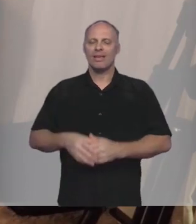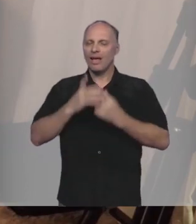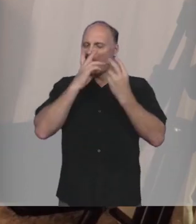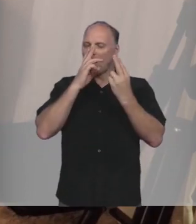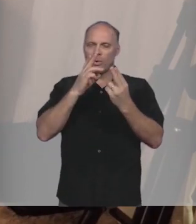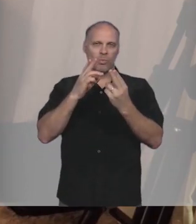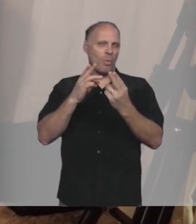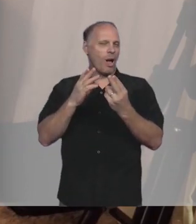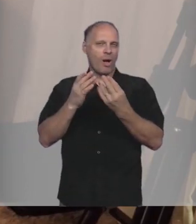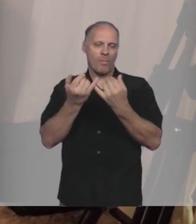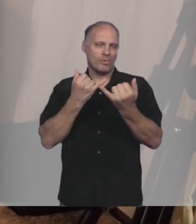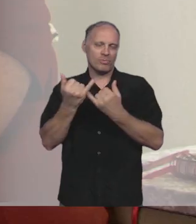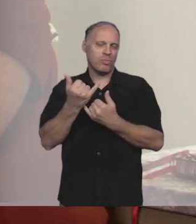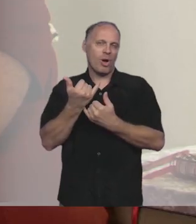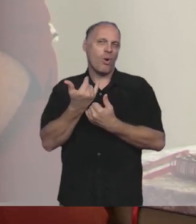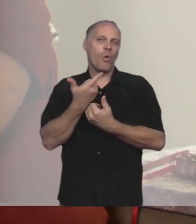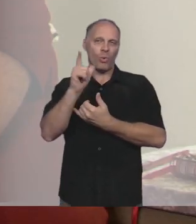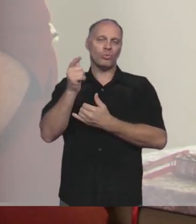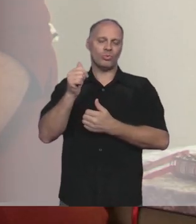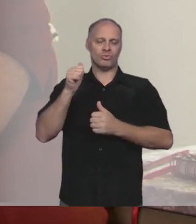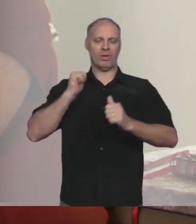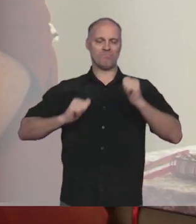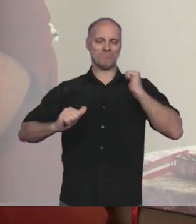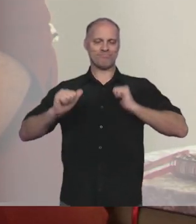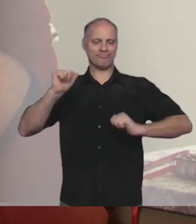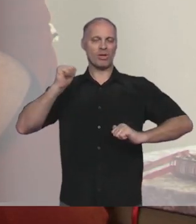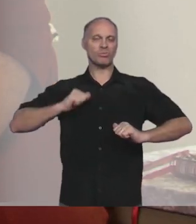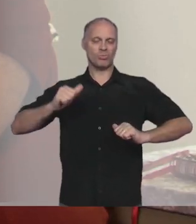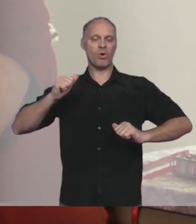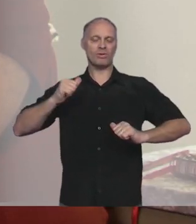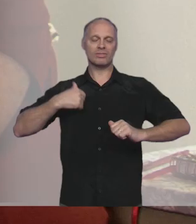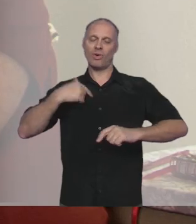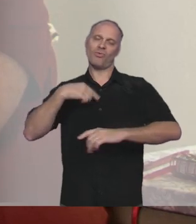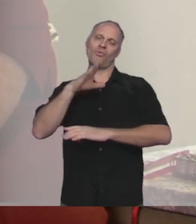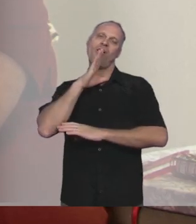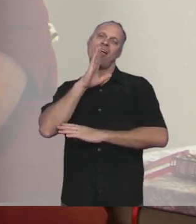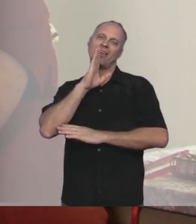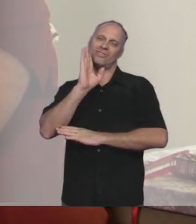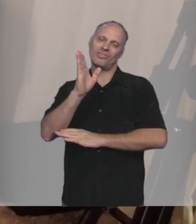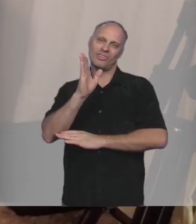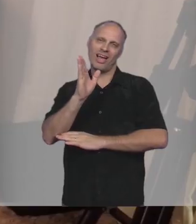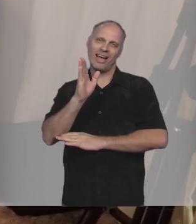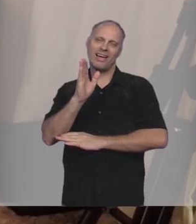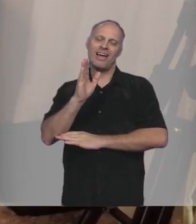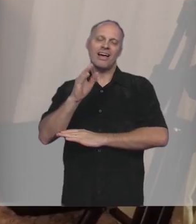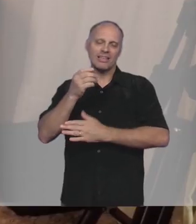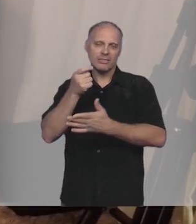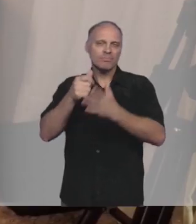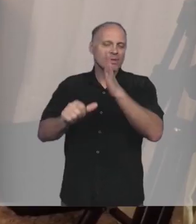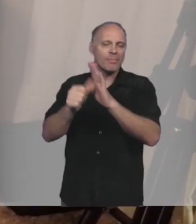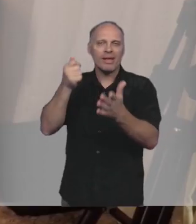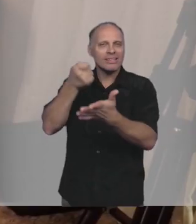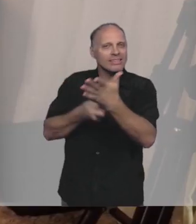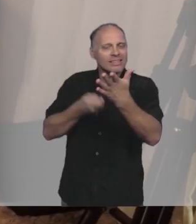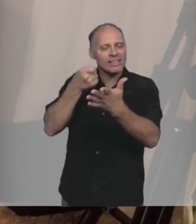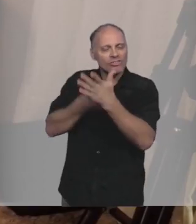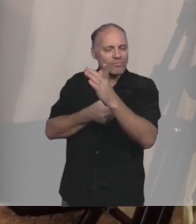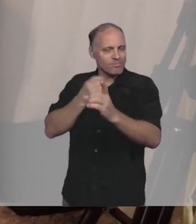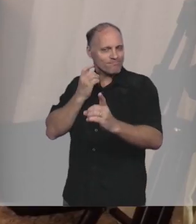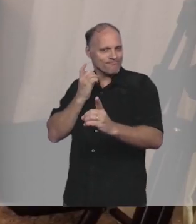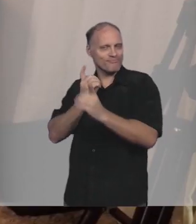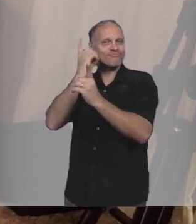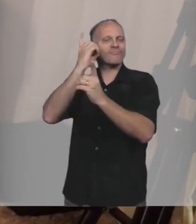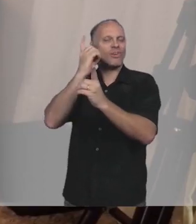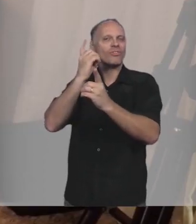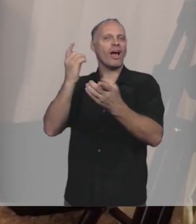Como a maioria dos atores e atrizes que eu conheço, as primeiras tentativas e